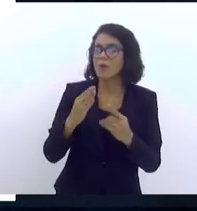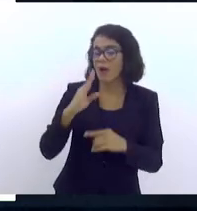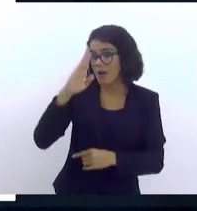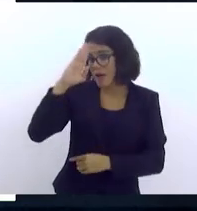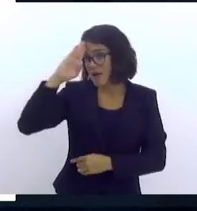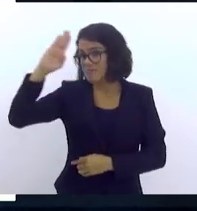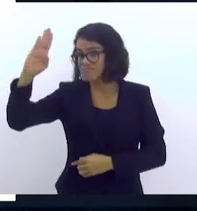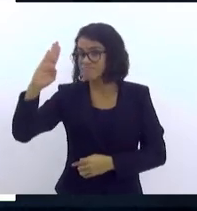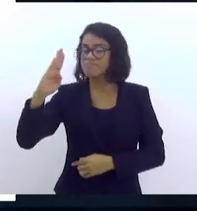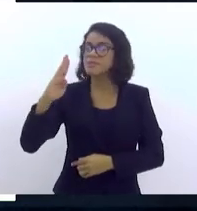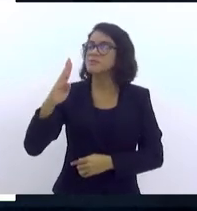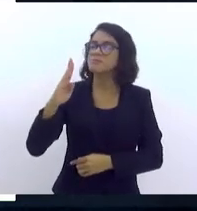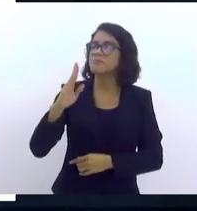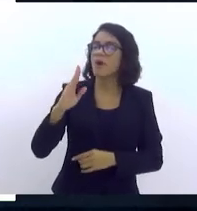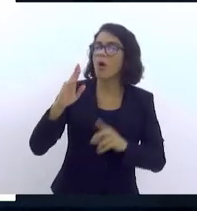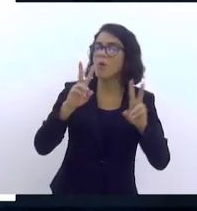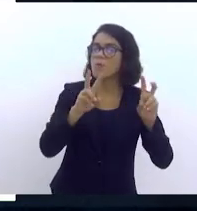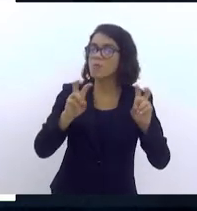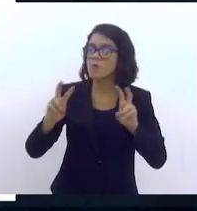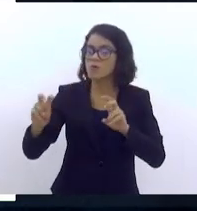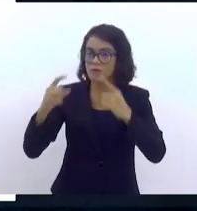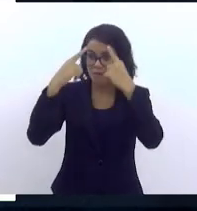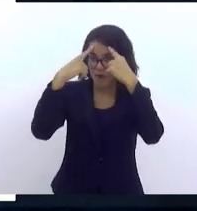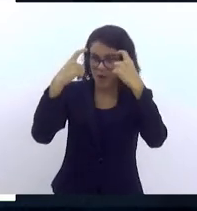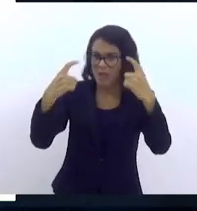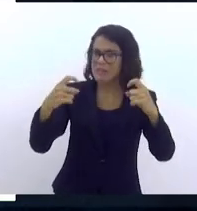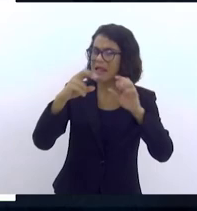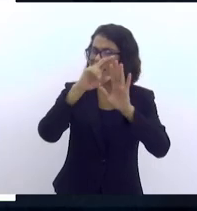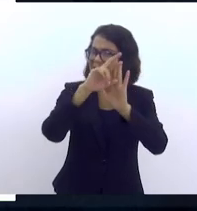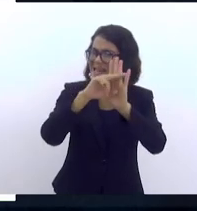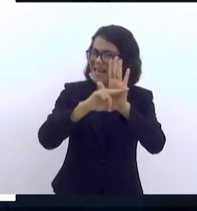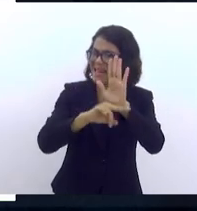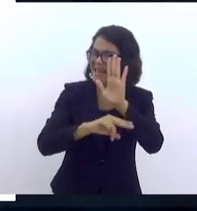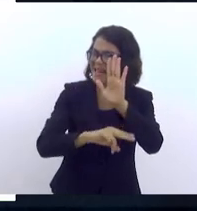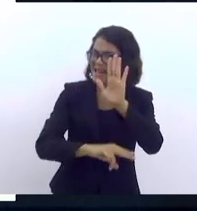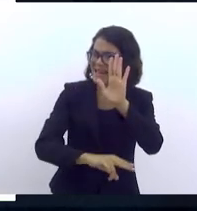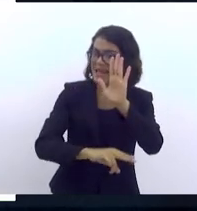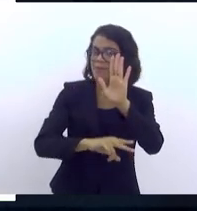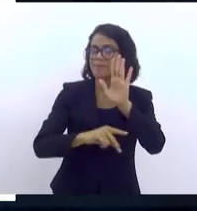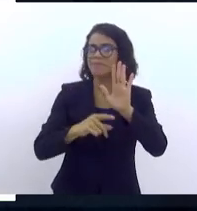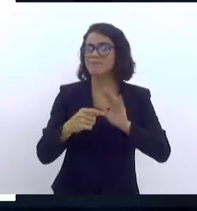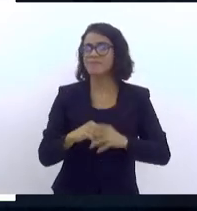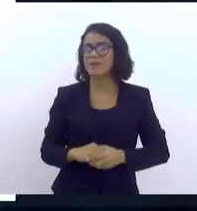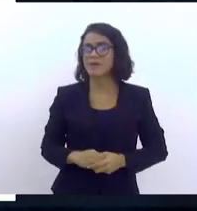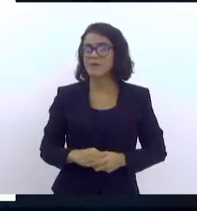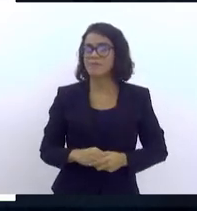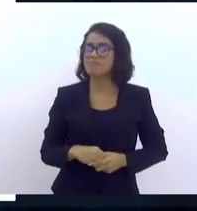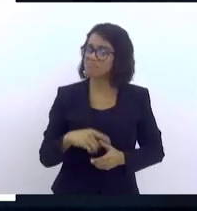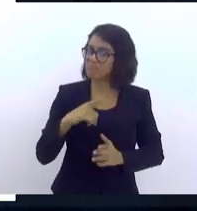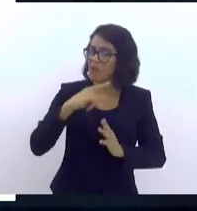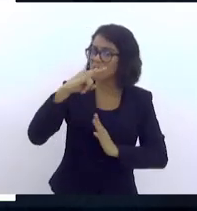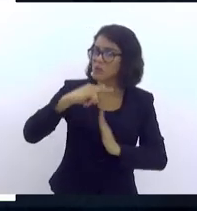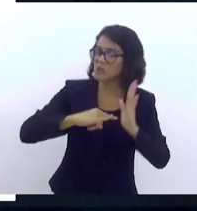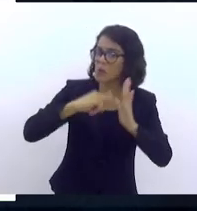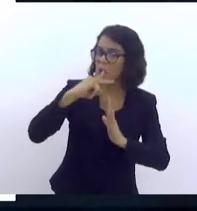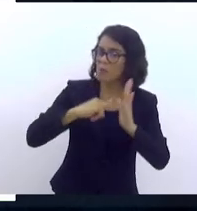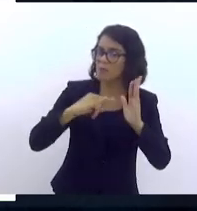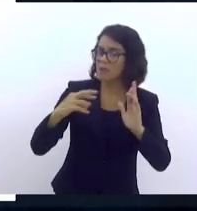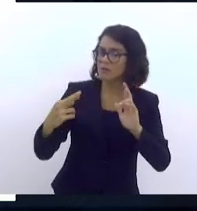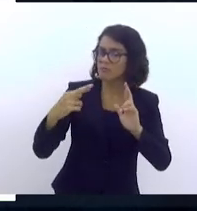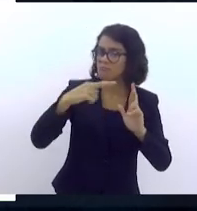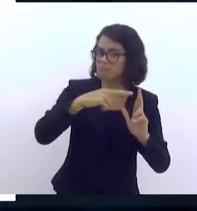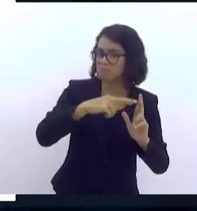principais causas dessa violência escolar que aí são muitas são enumeradas a partir desses documentos de referência